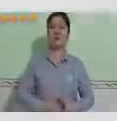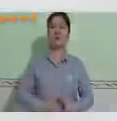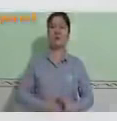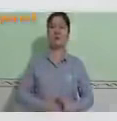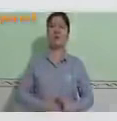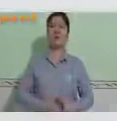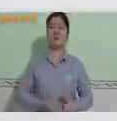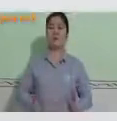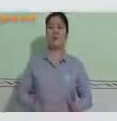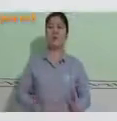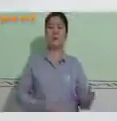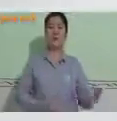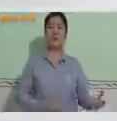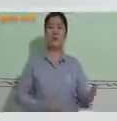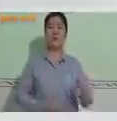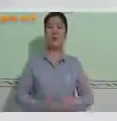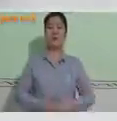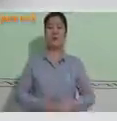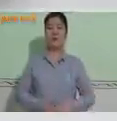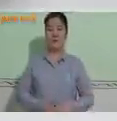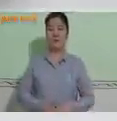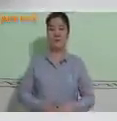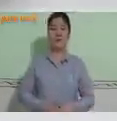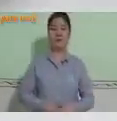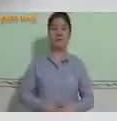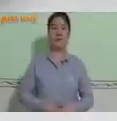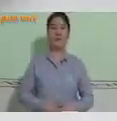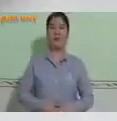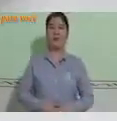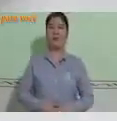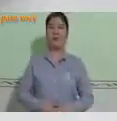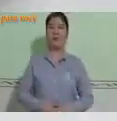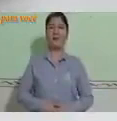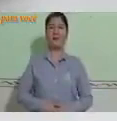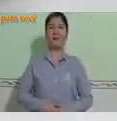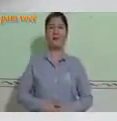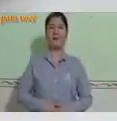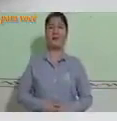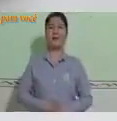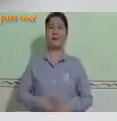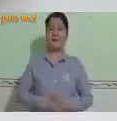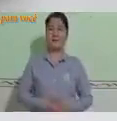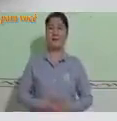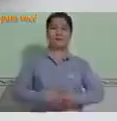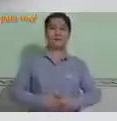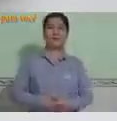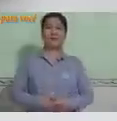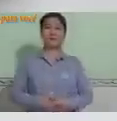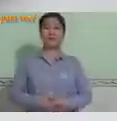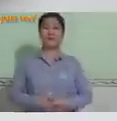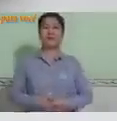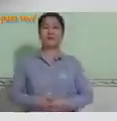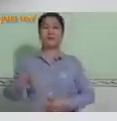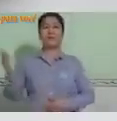ARSTERACIDILHATIOVARIADSORDOCOMOTIPODE técnica utilizada, mas geralmente o tempo de recuperação para a cirurgia tradicional é um pouco mais longo que o tempo